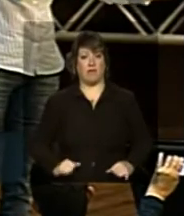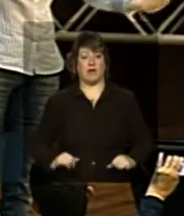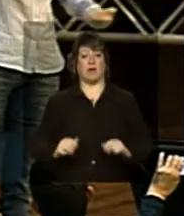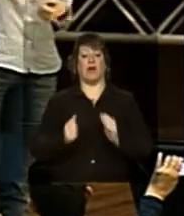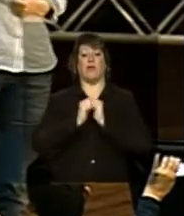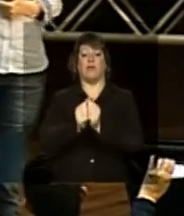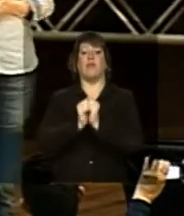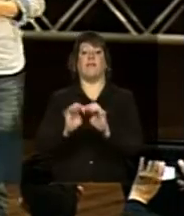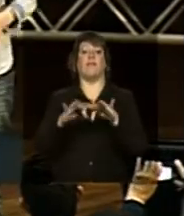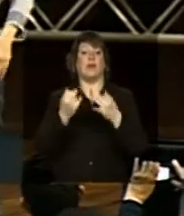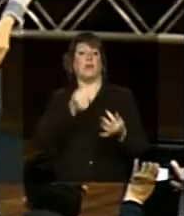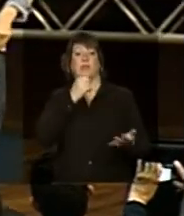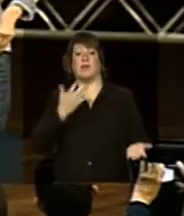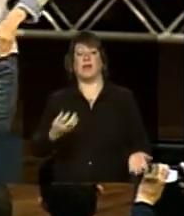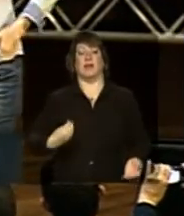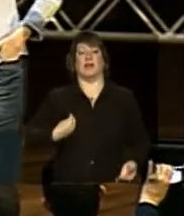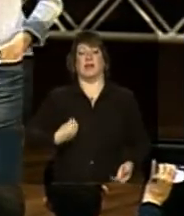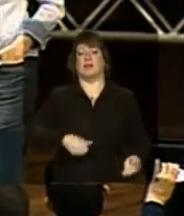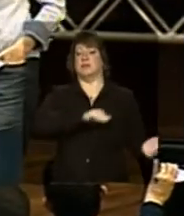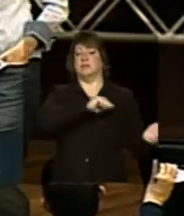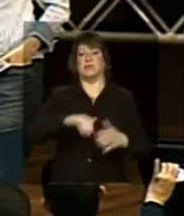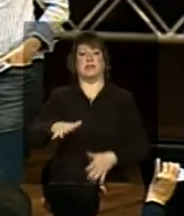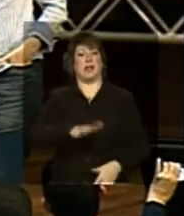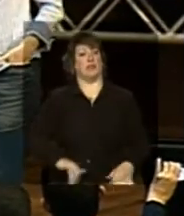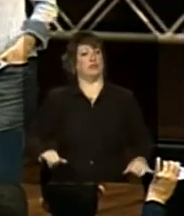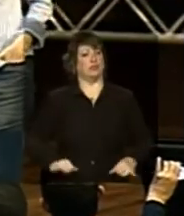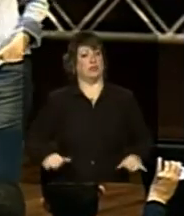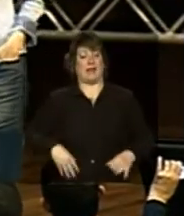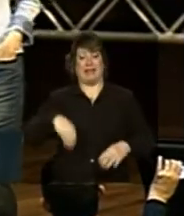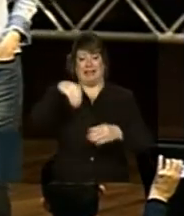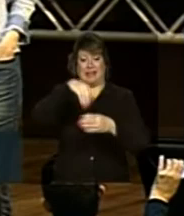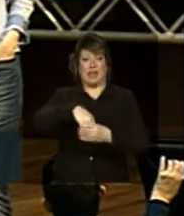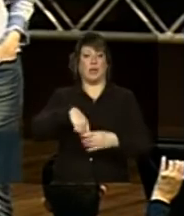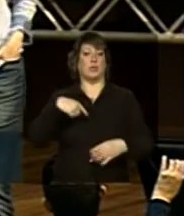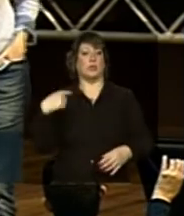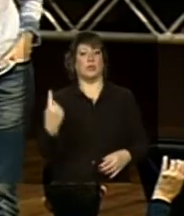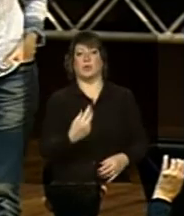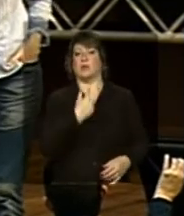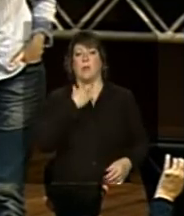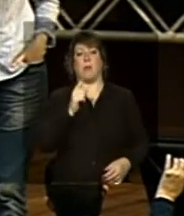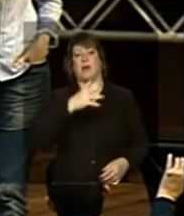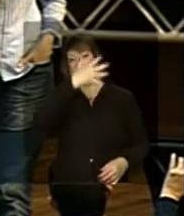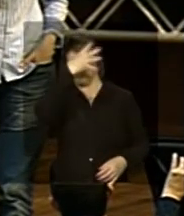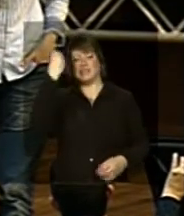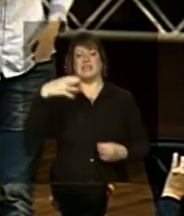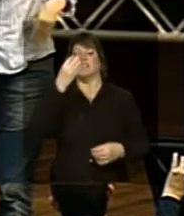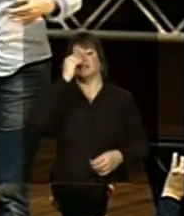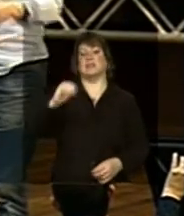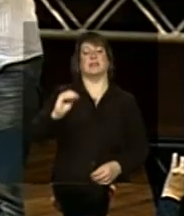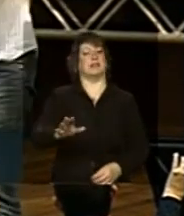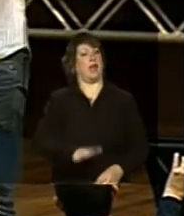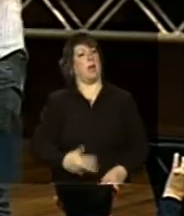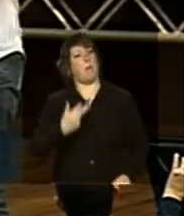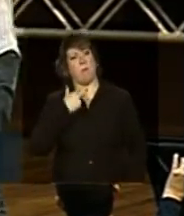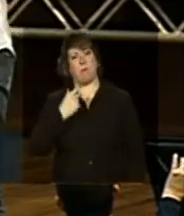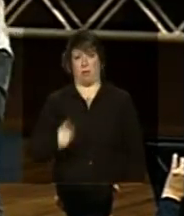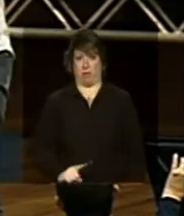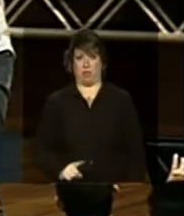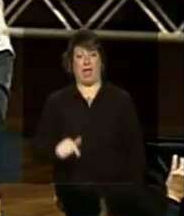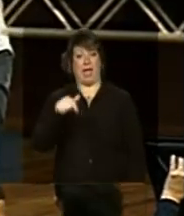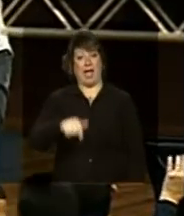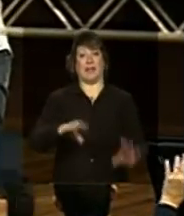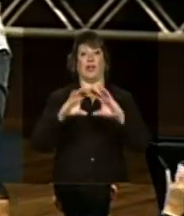familiar, viverem o abandono dentro das instituições e o esquecimento. Esta